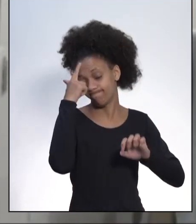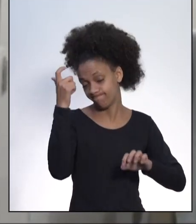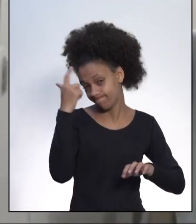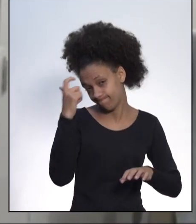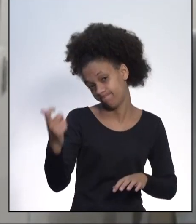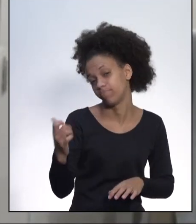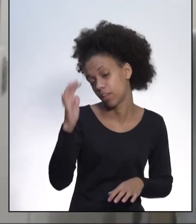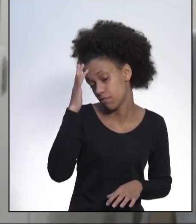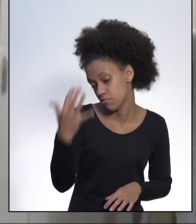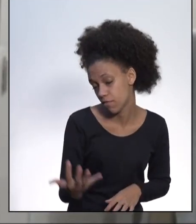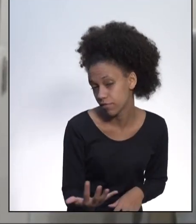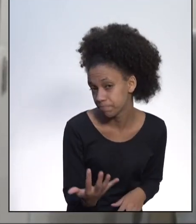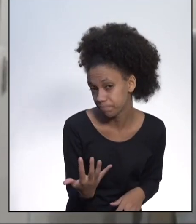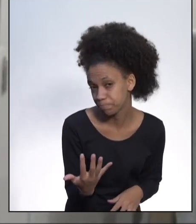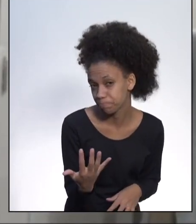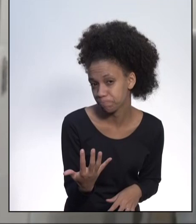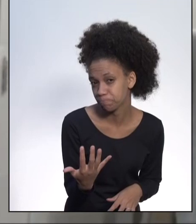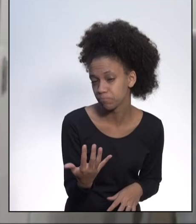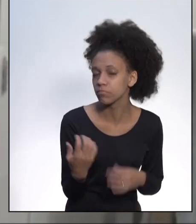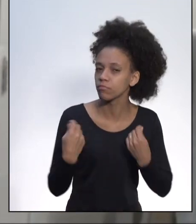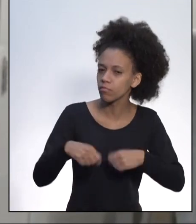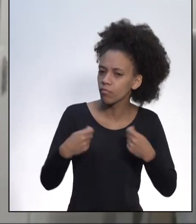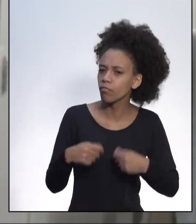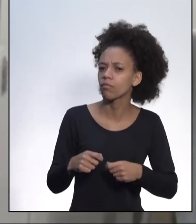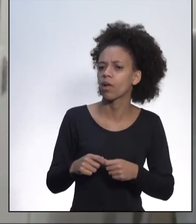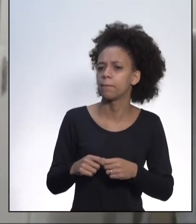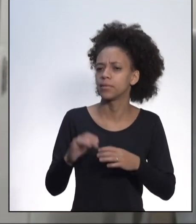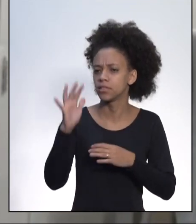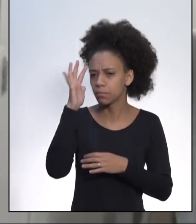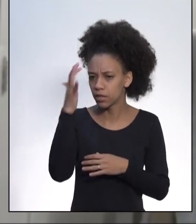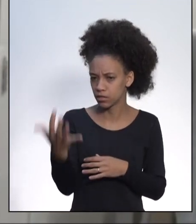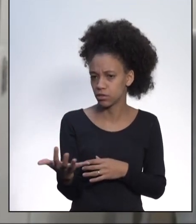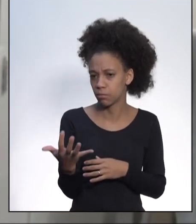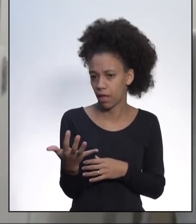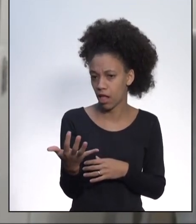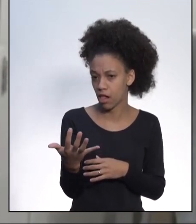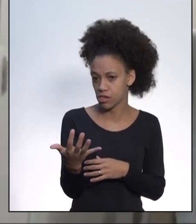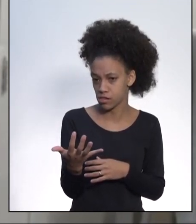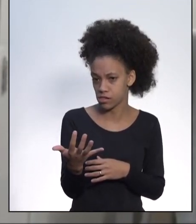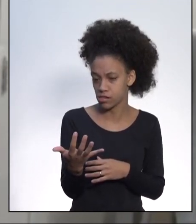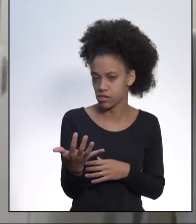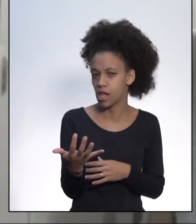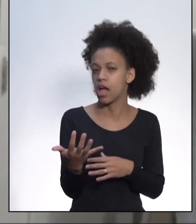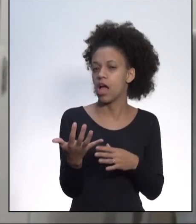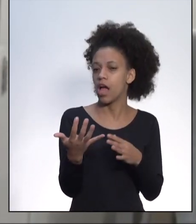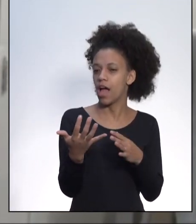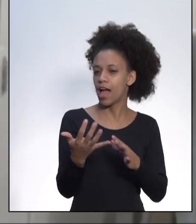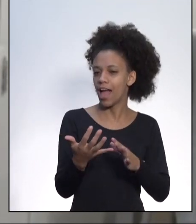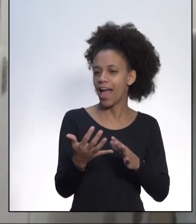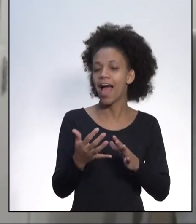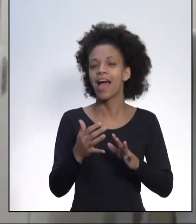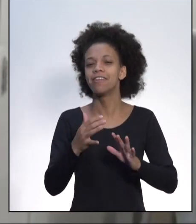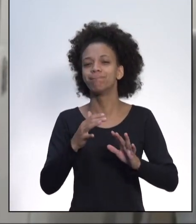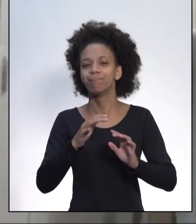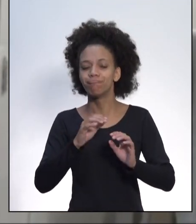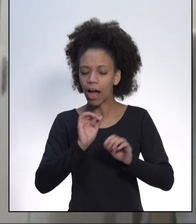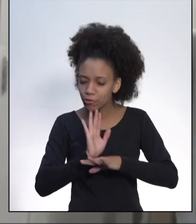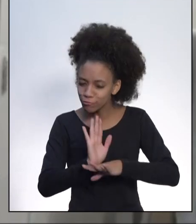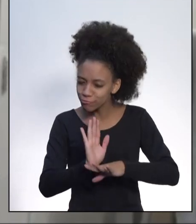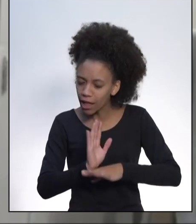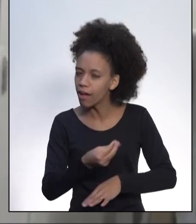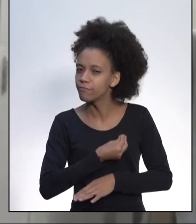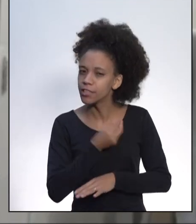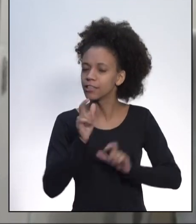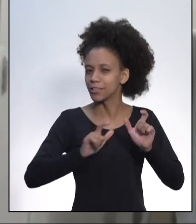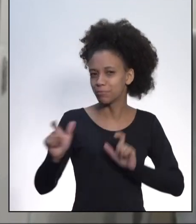toda solução precisa resolver um problema, precisa ajudar a melhorar a vida das pessoas, né? Eu